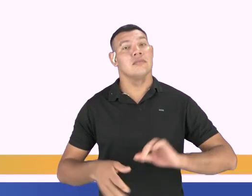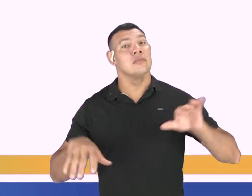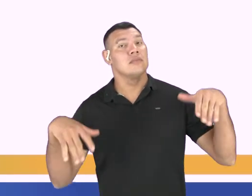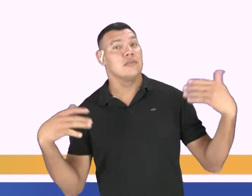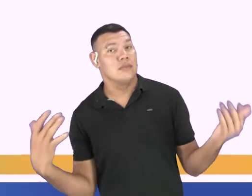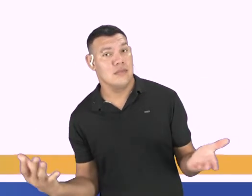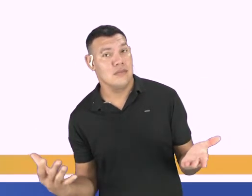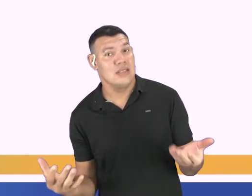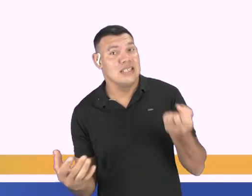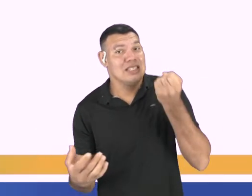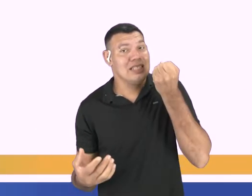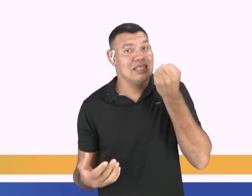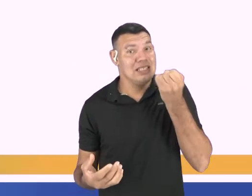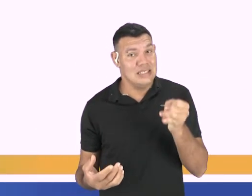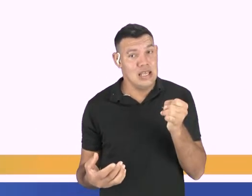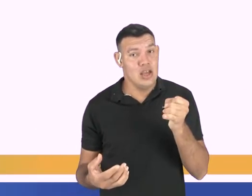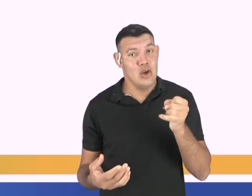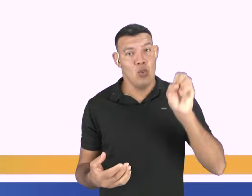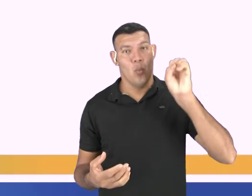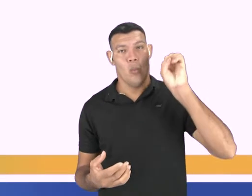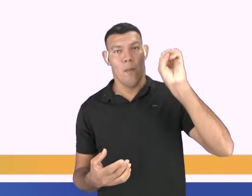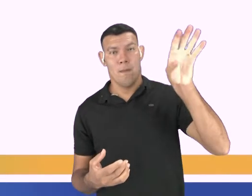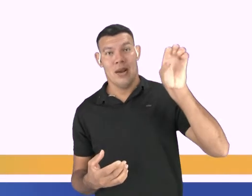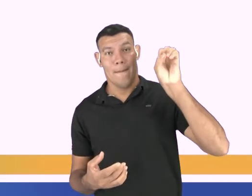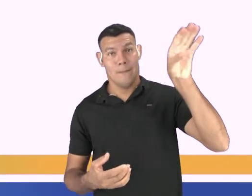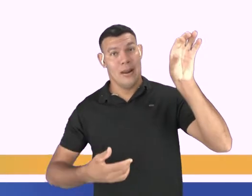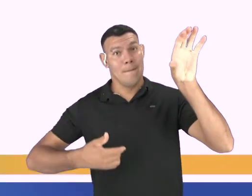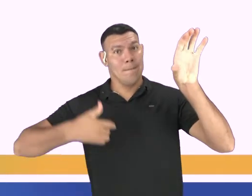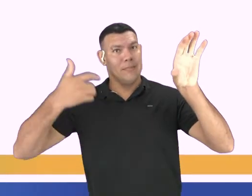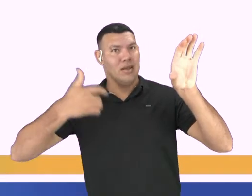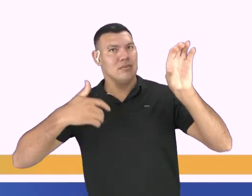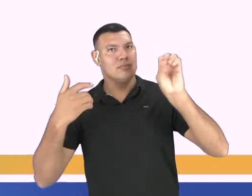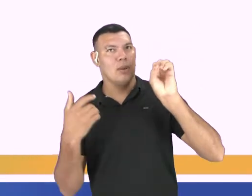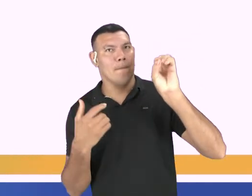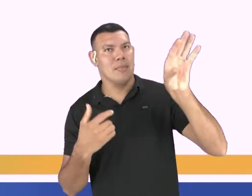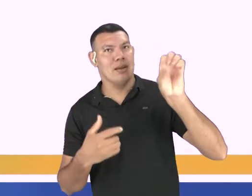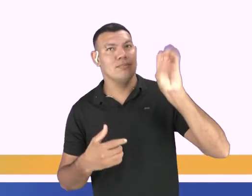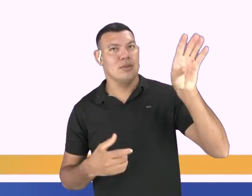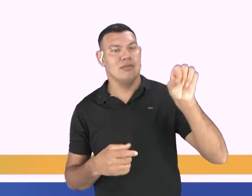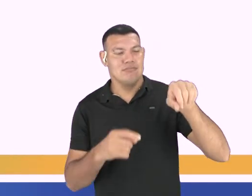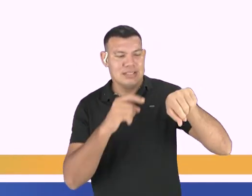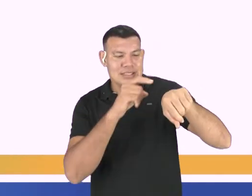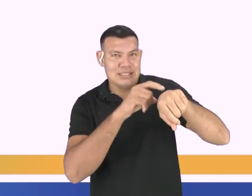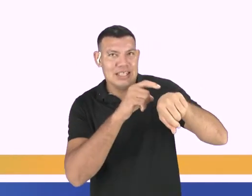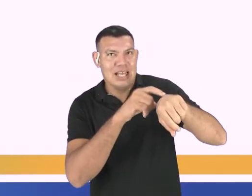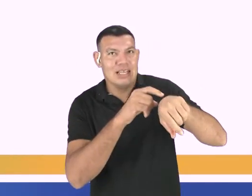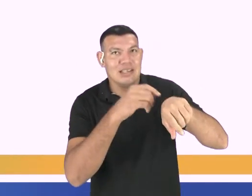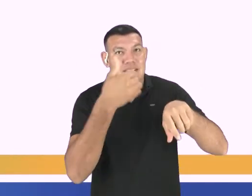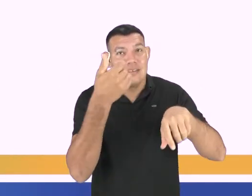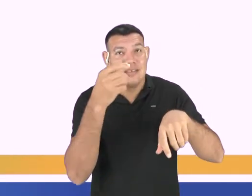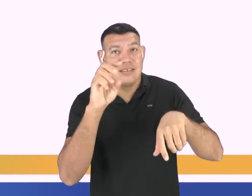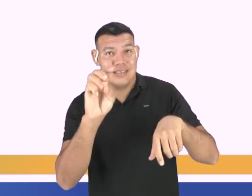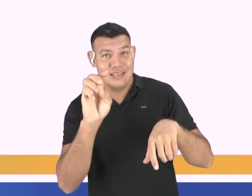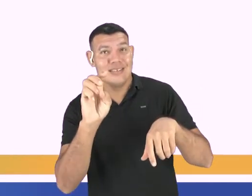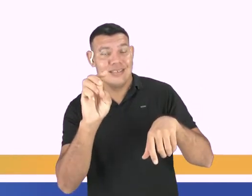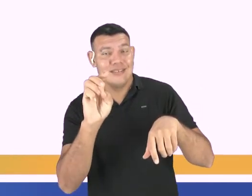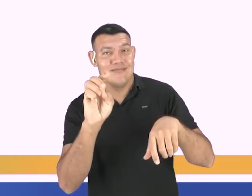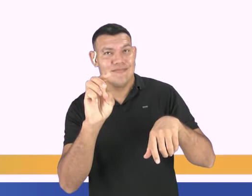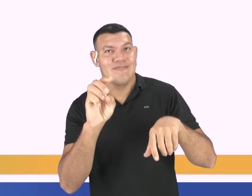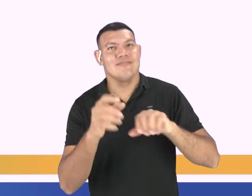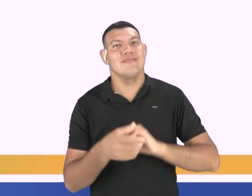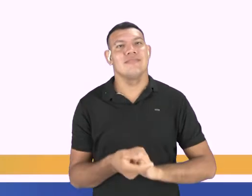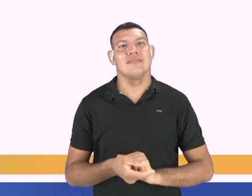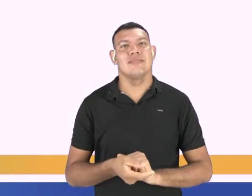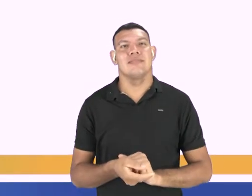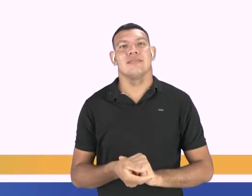Portanto, se a primeira luz pisca 15 vezes por minuto, sabendo que um minuto equivale a 60 segundos, então nós podemos